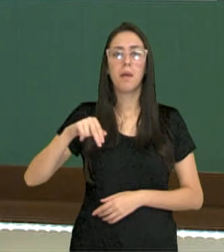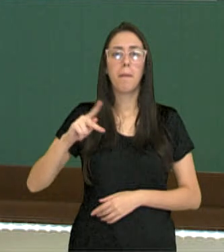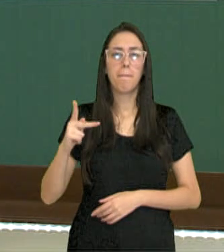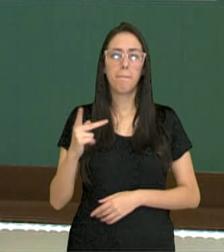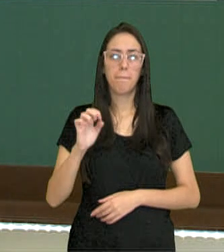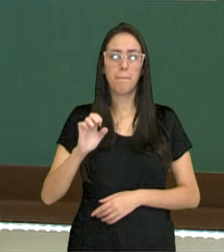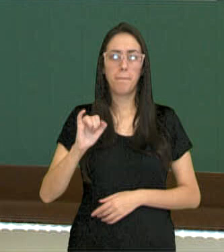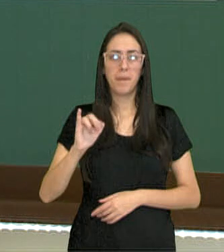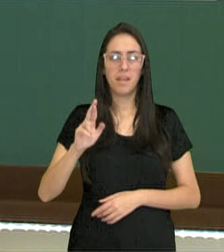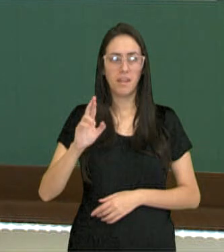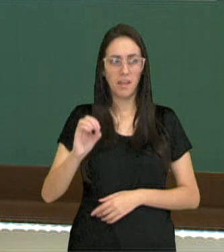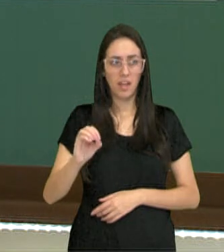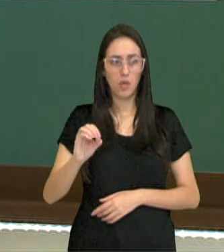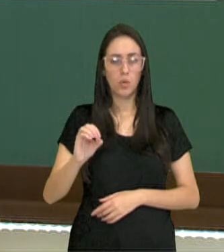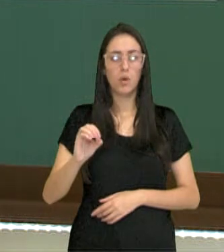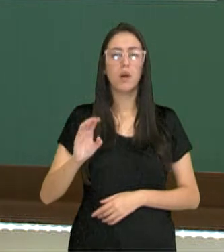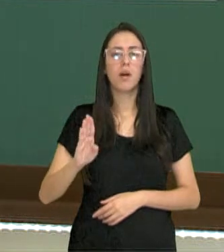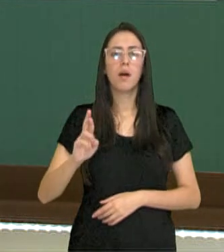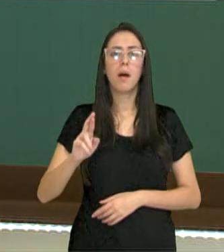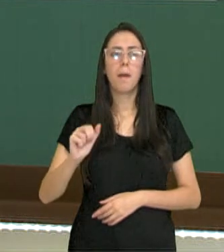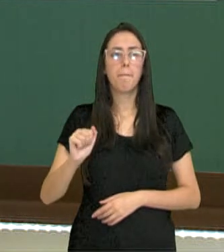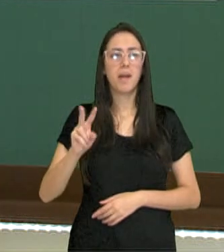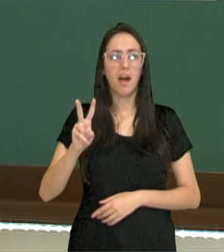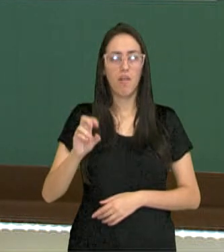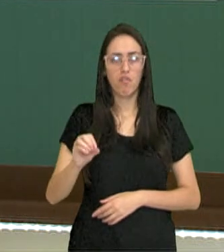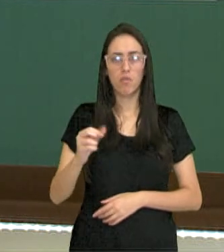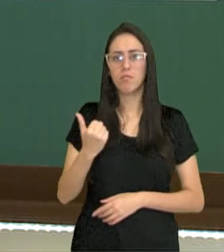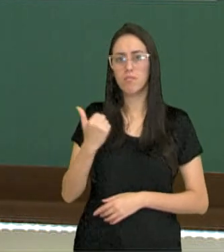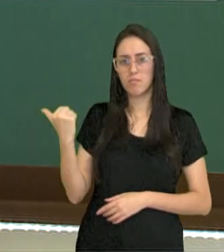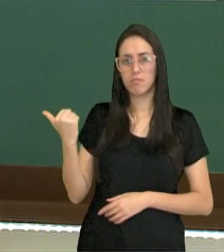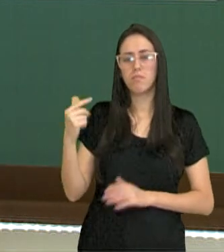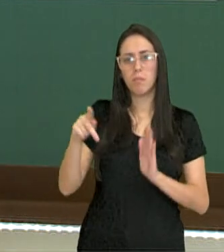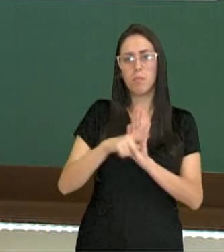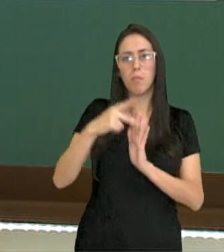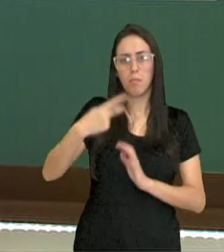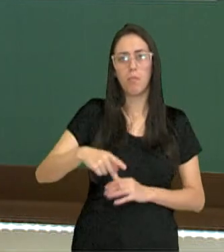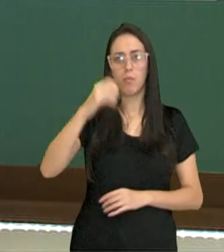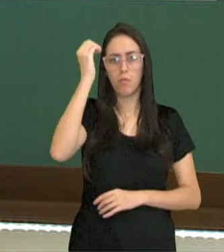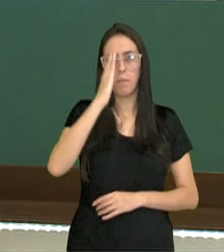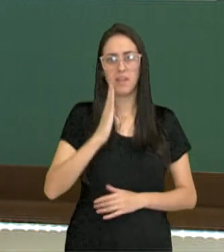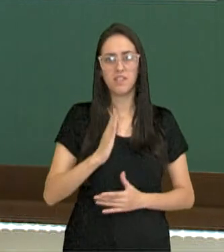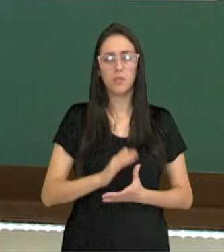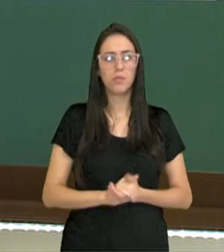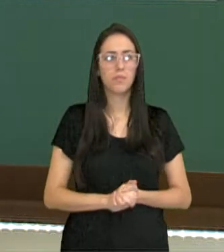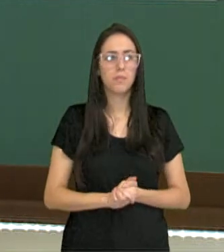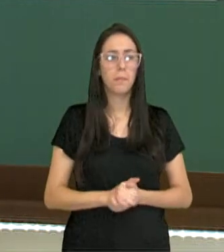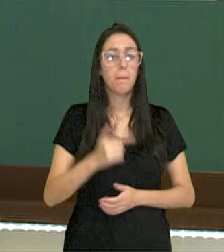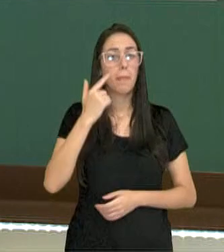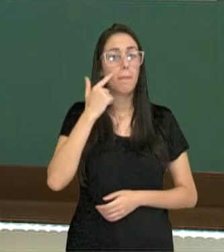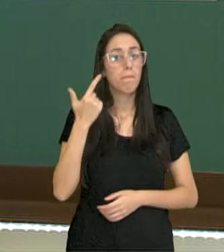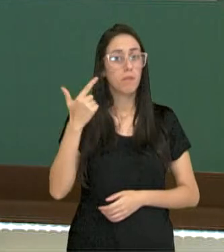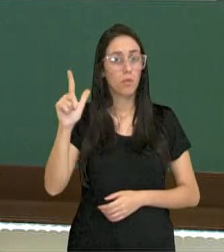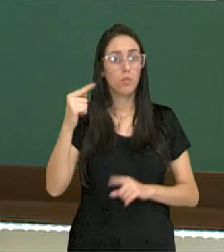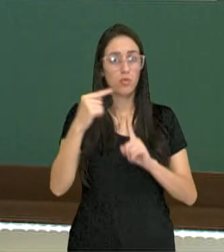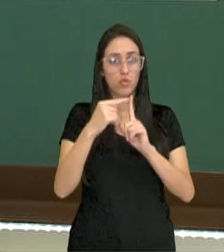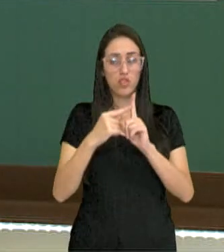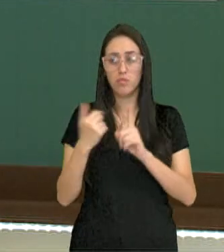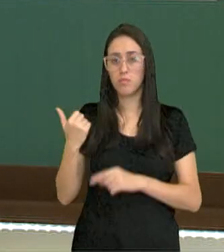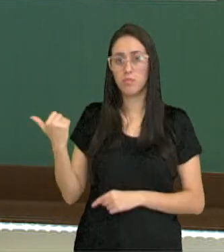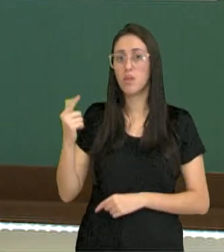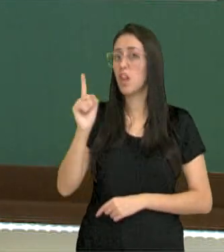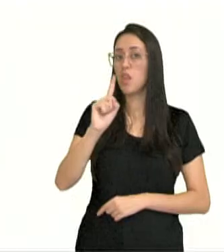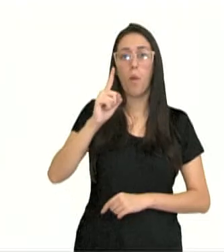tem as 2 imagens dessas espécies tipicamente brasileiras. Aqui nós temos uma outra espécie que não é brasileira, mas